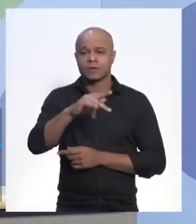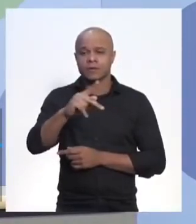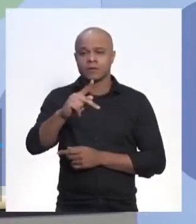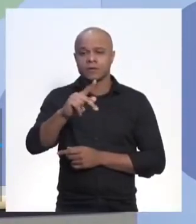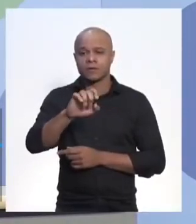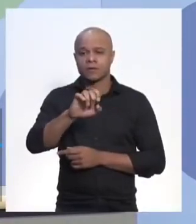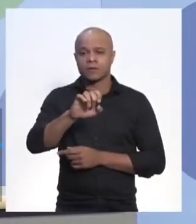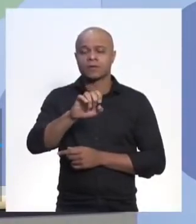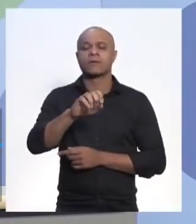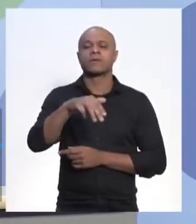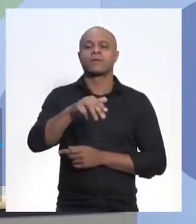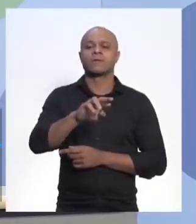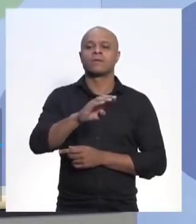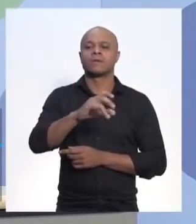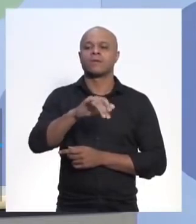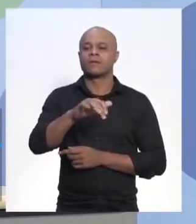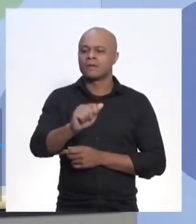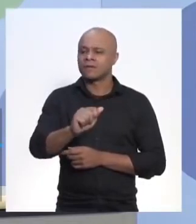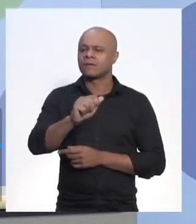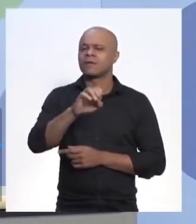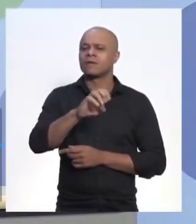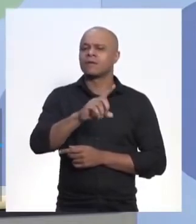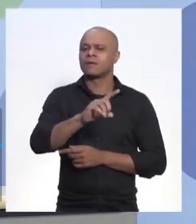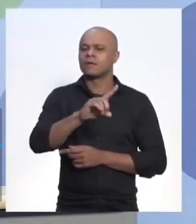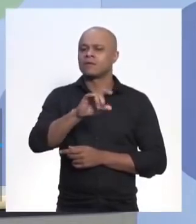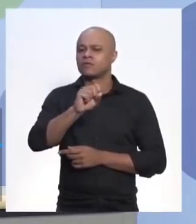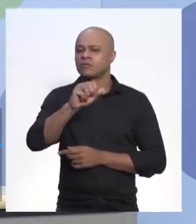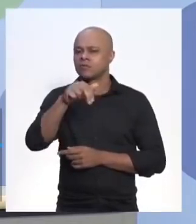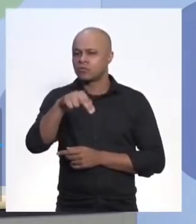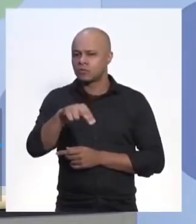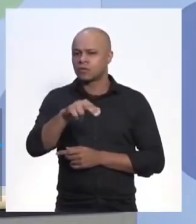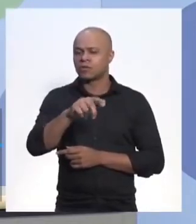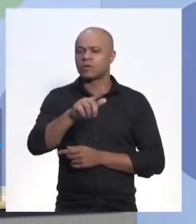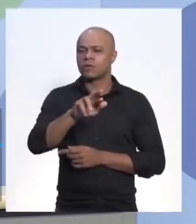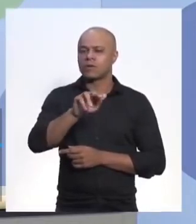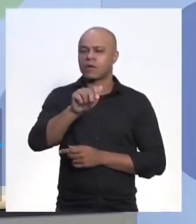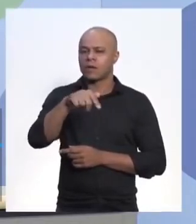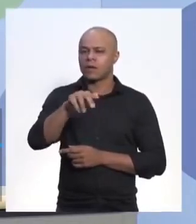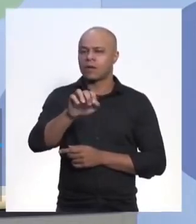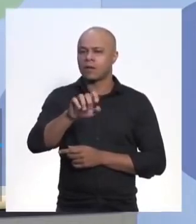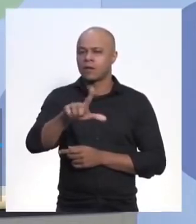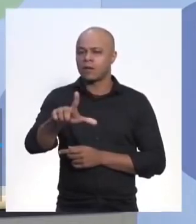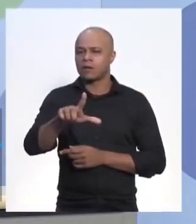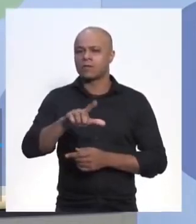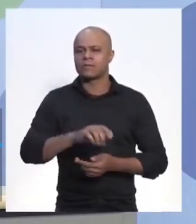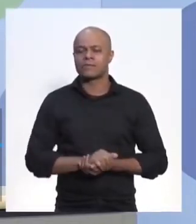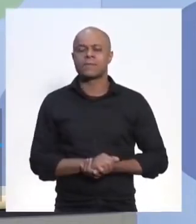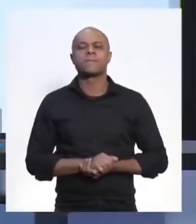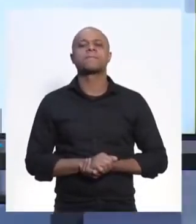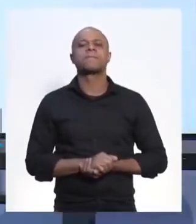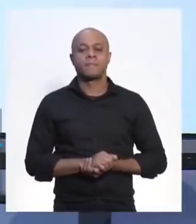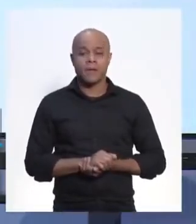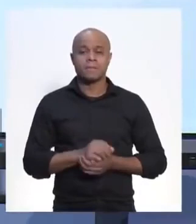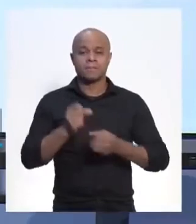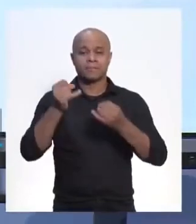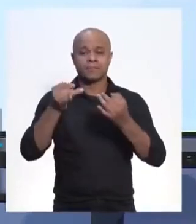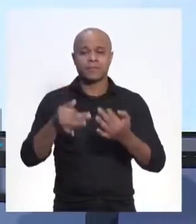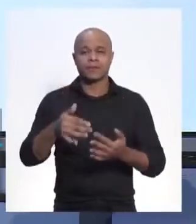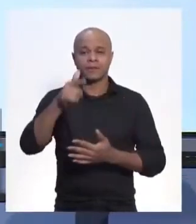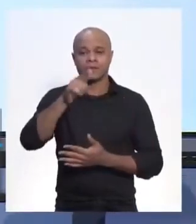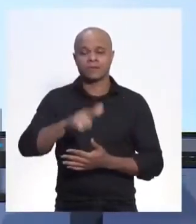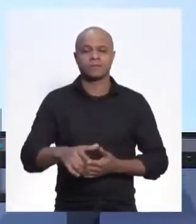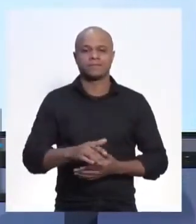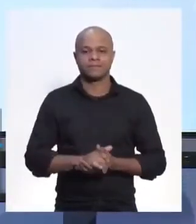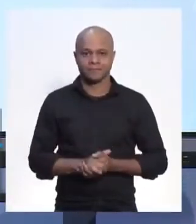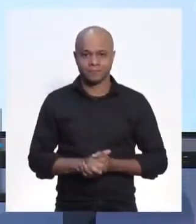Márcia, Cristiane, Mônica, Edson, Márcia e Raquel. Vamos explicar de novo, professora? Vamos sim. Então, ó, acompanha aqui